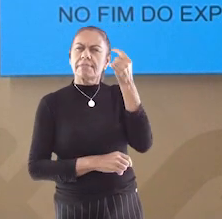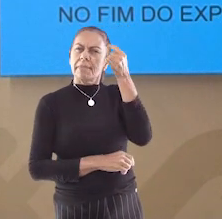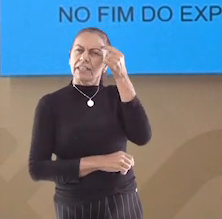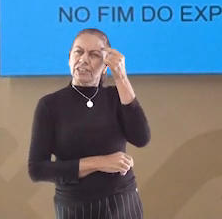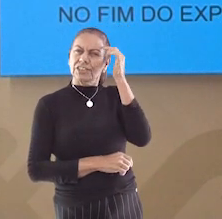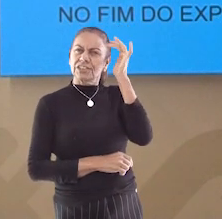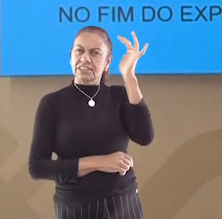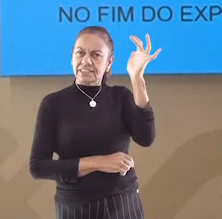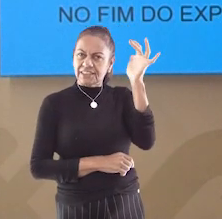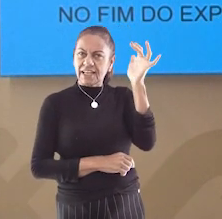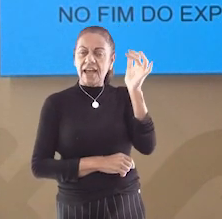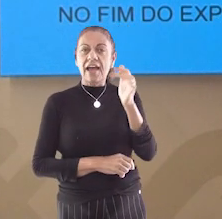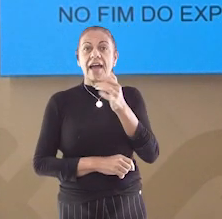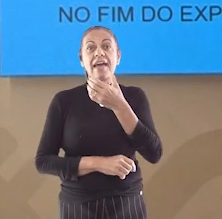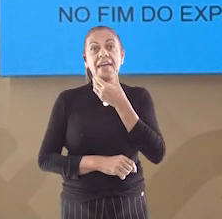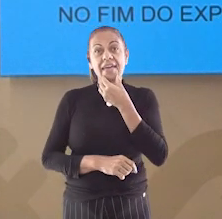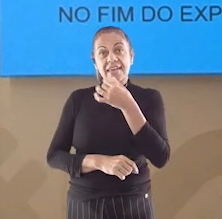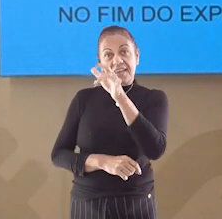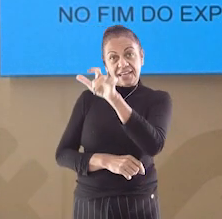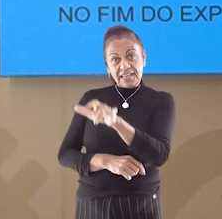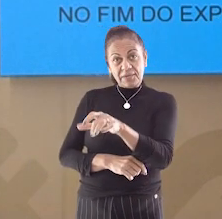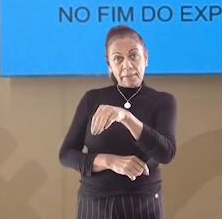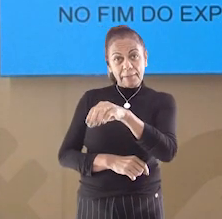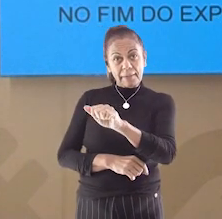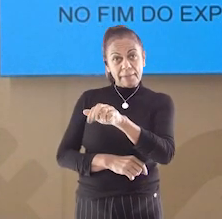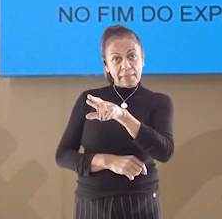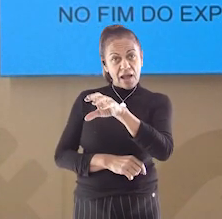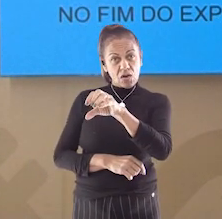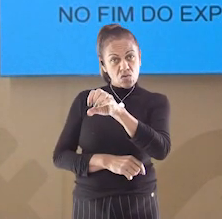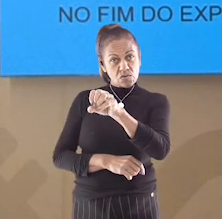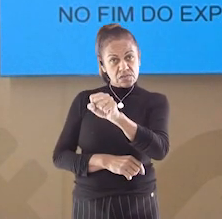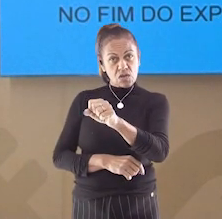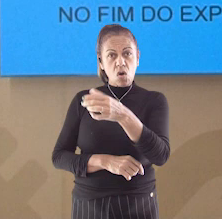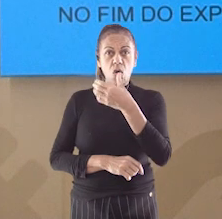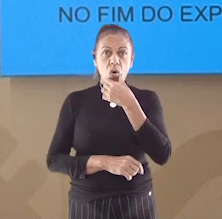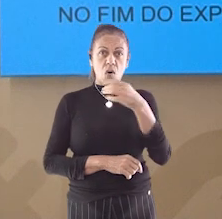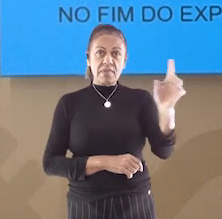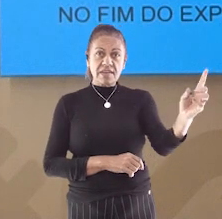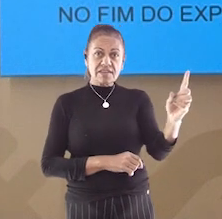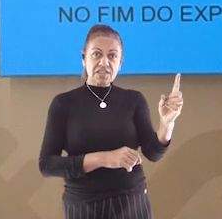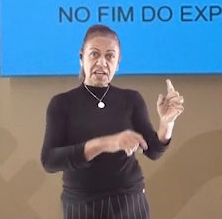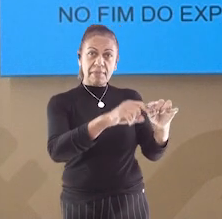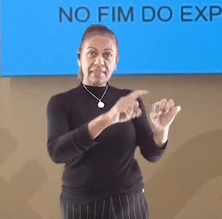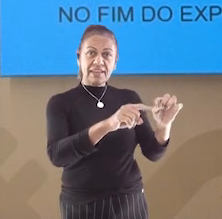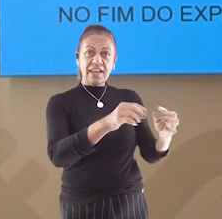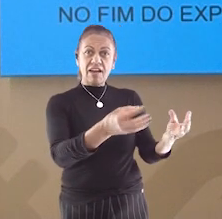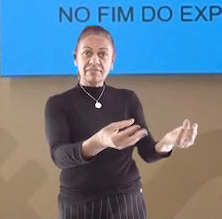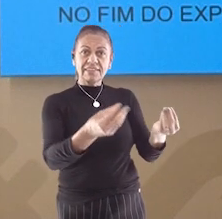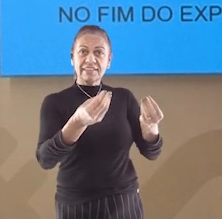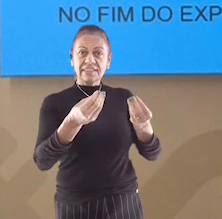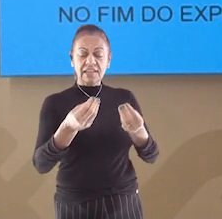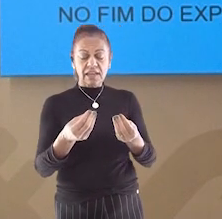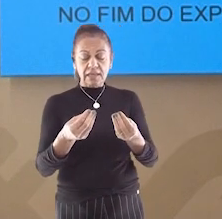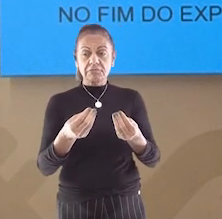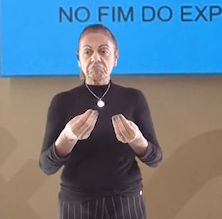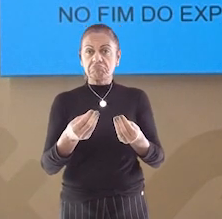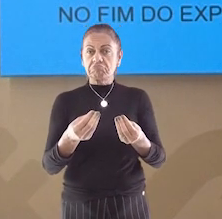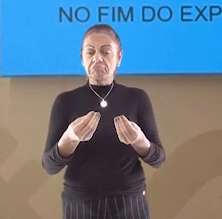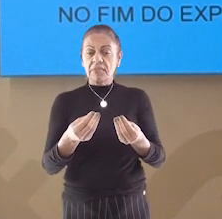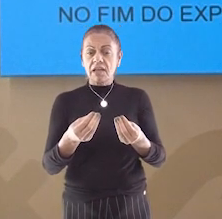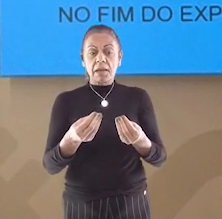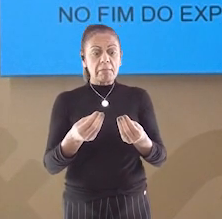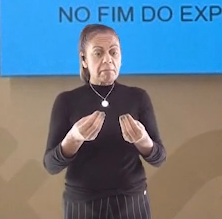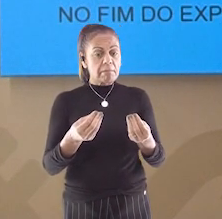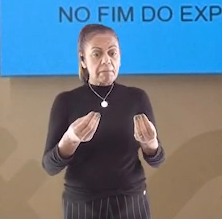que o Marcos receba as mercadorias às 14 horas com o fornecedor, assim como a Júlia havia escrito. Devido